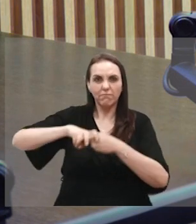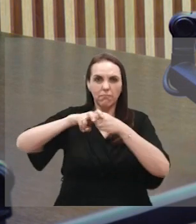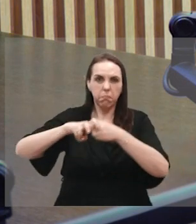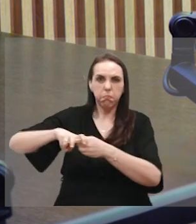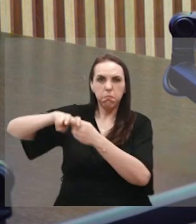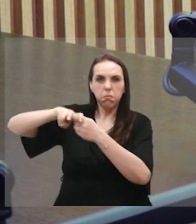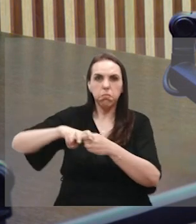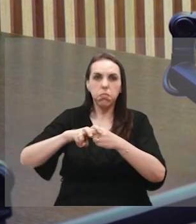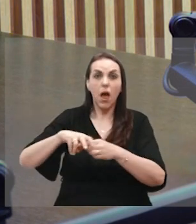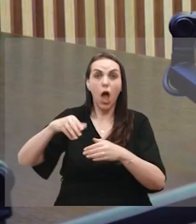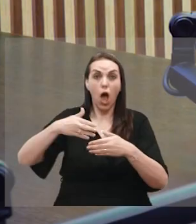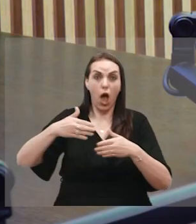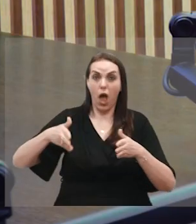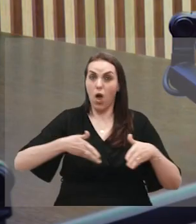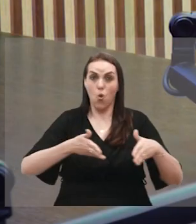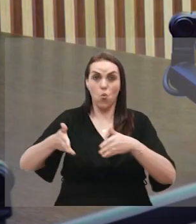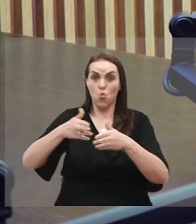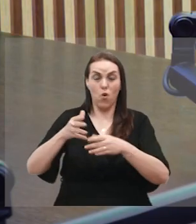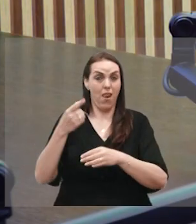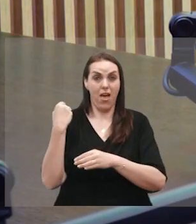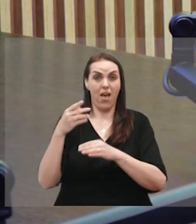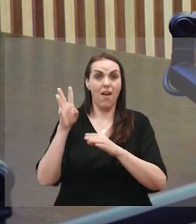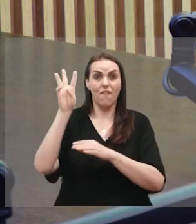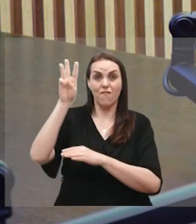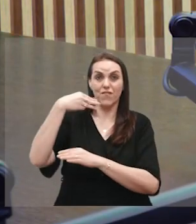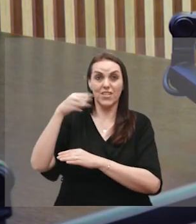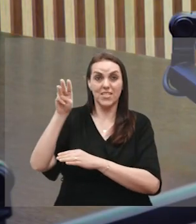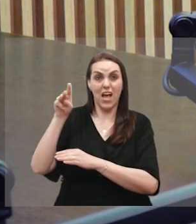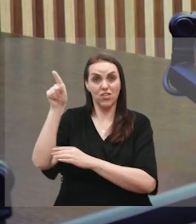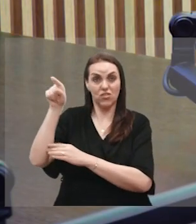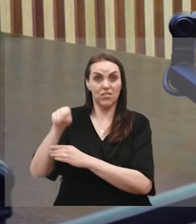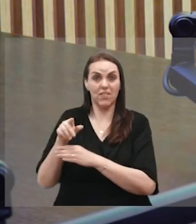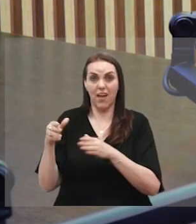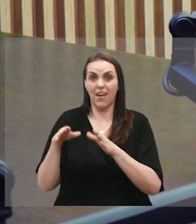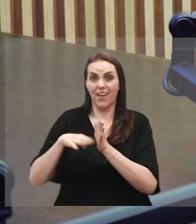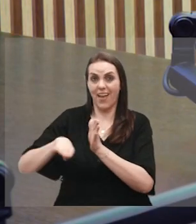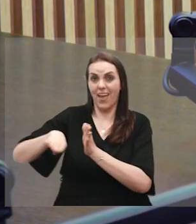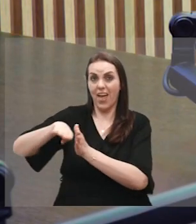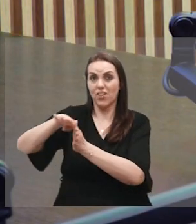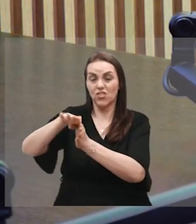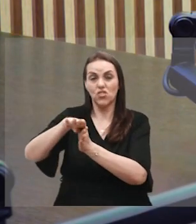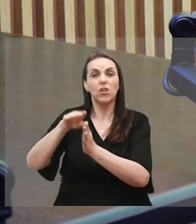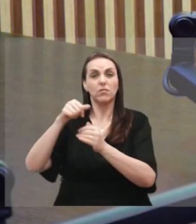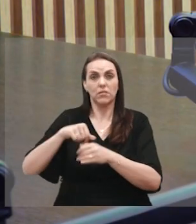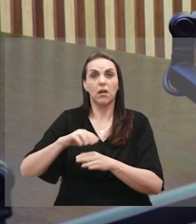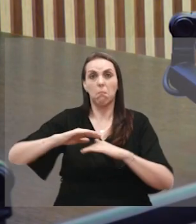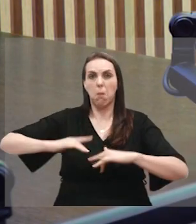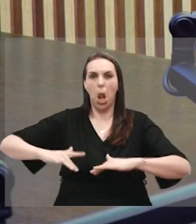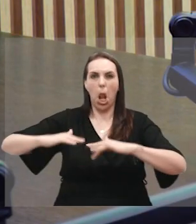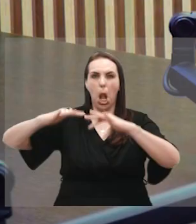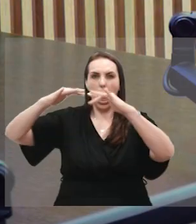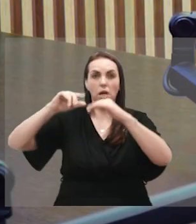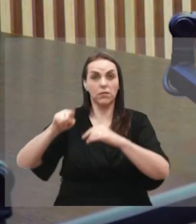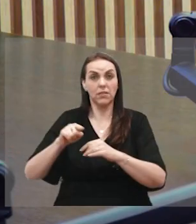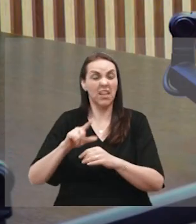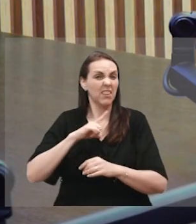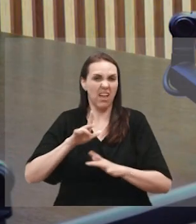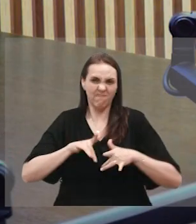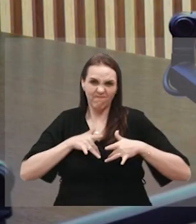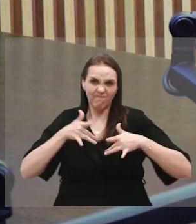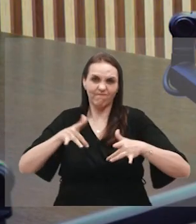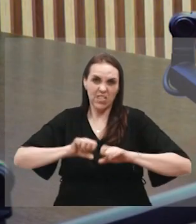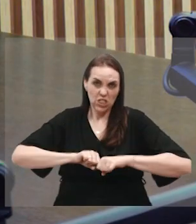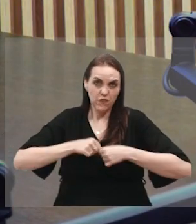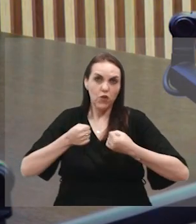numa rua onde alagava ali atrás das garagens da Visat, que bateu 1,5 milhão e viralizou em algumas outras páginas, tudo isso por empenho, né, eu tenho